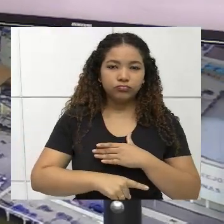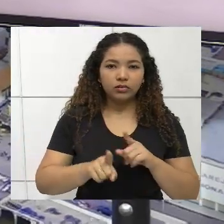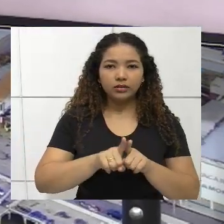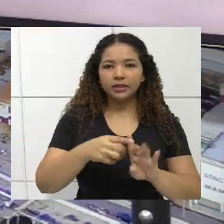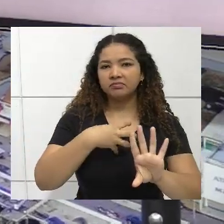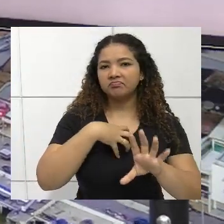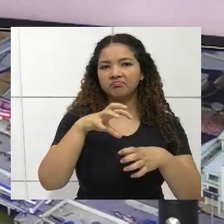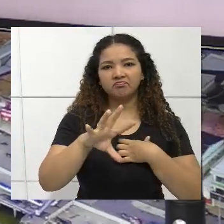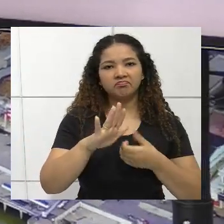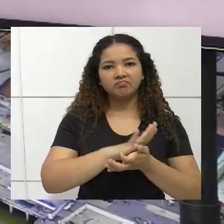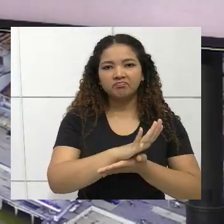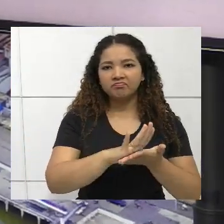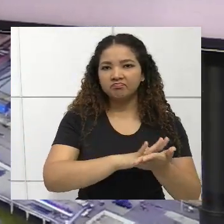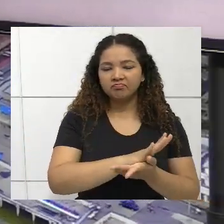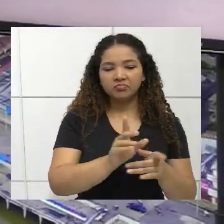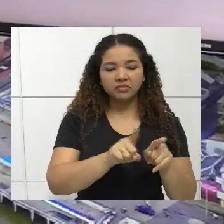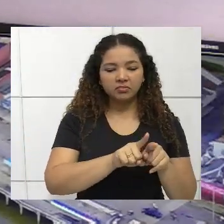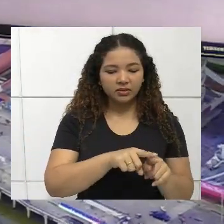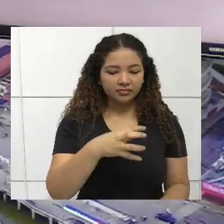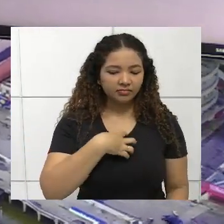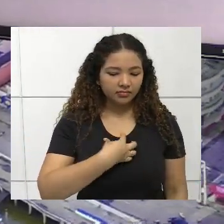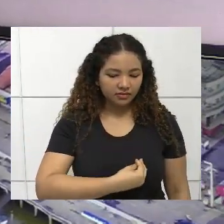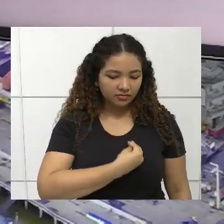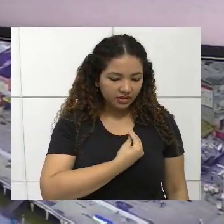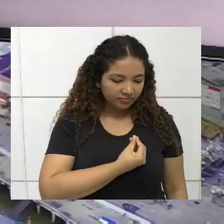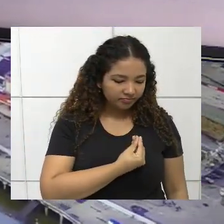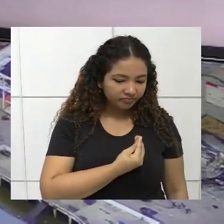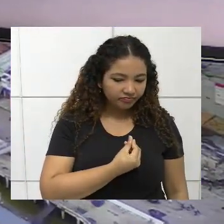Apatia, falta de sentido na vida,